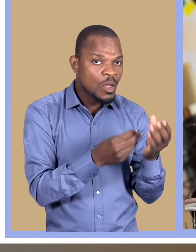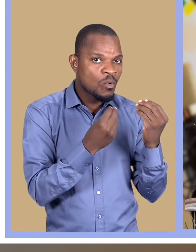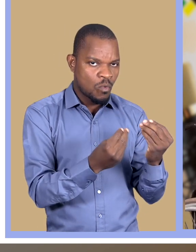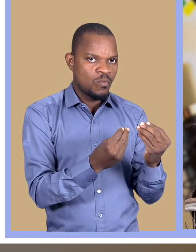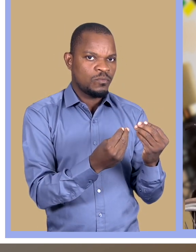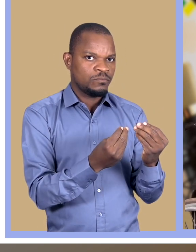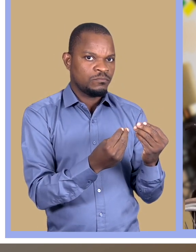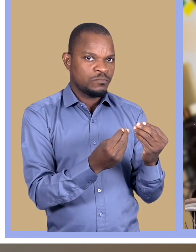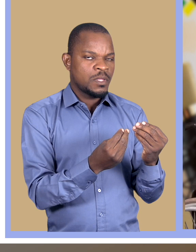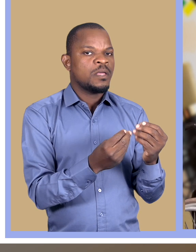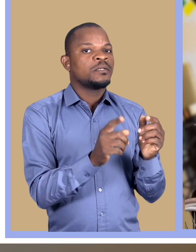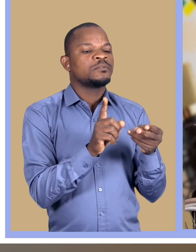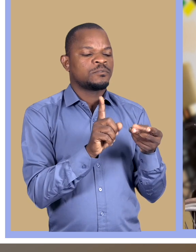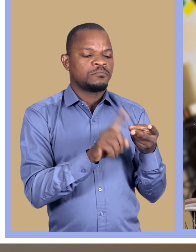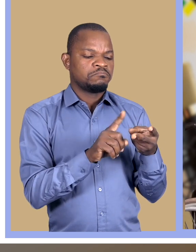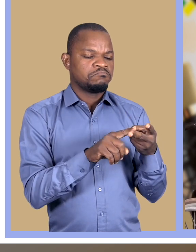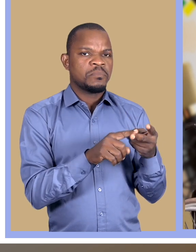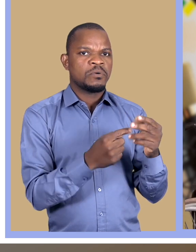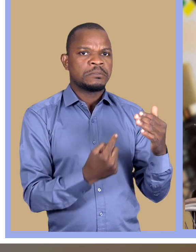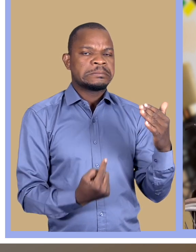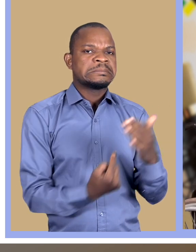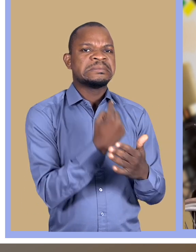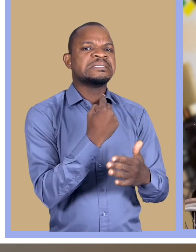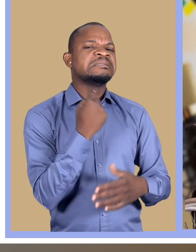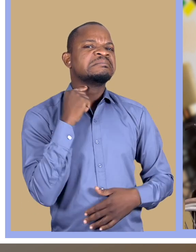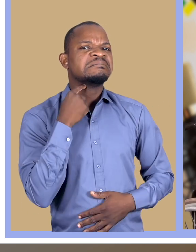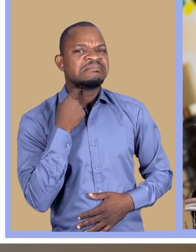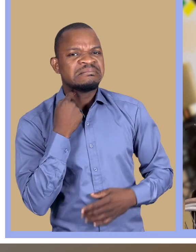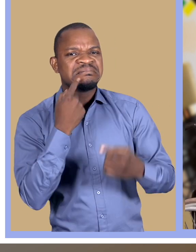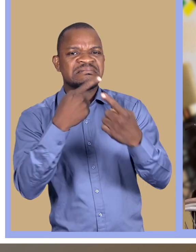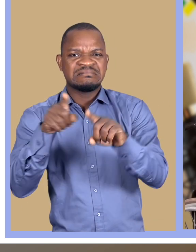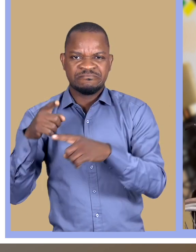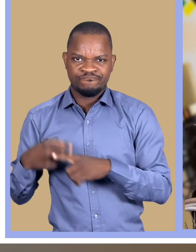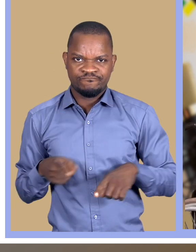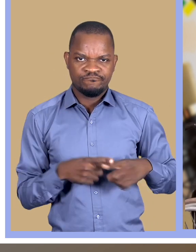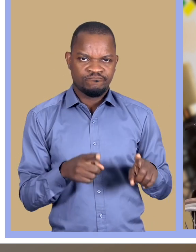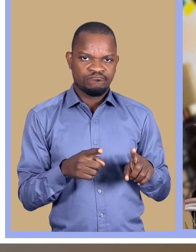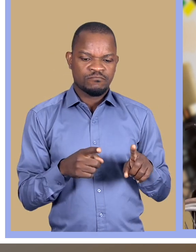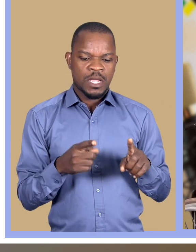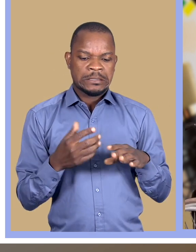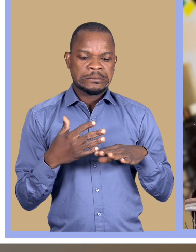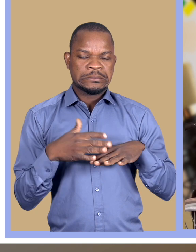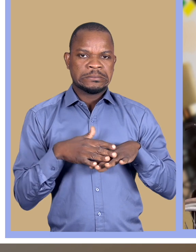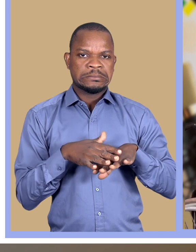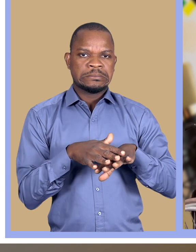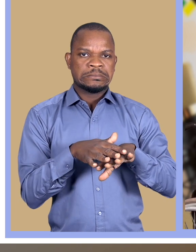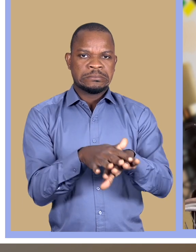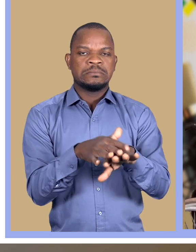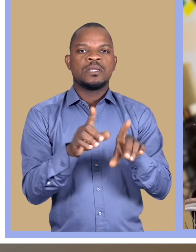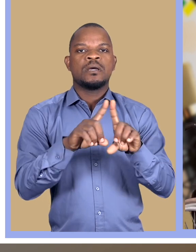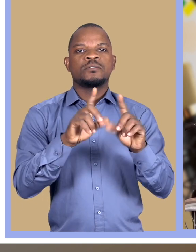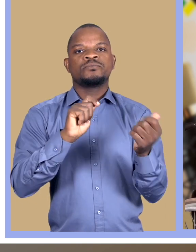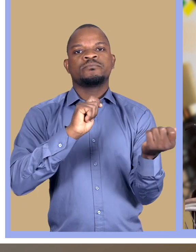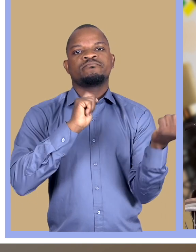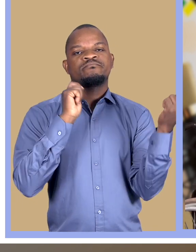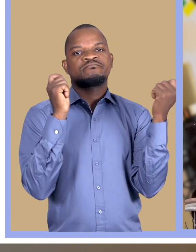definido. Quando nós temos poluição que vai interferir negativamente neste aspecto climático e vai